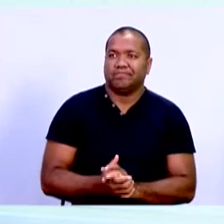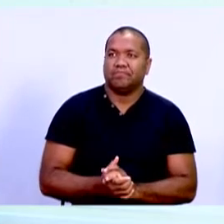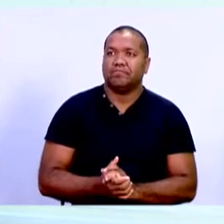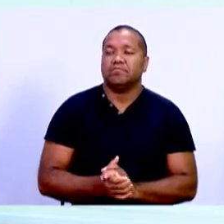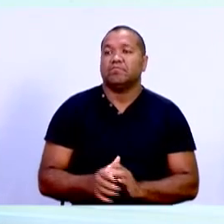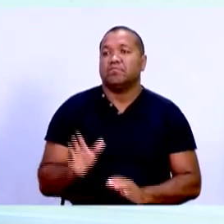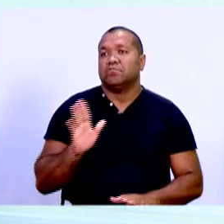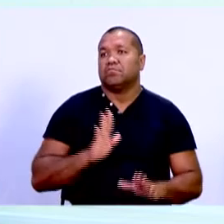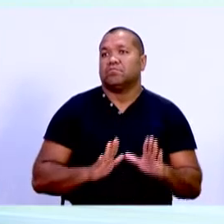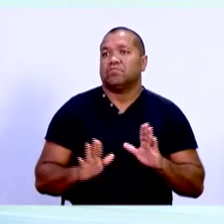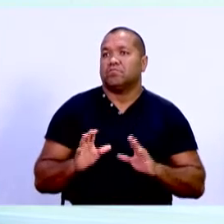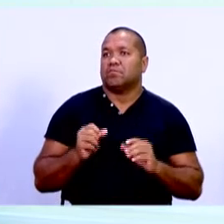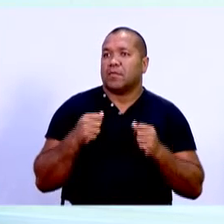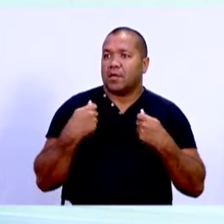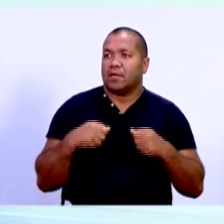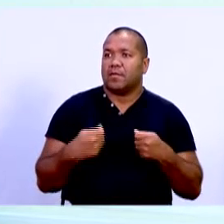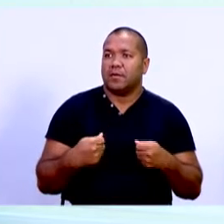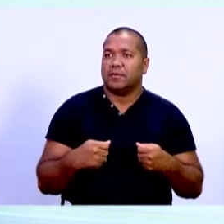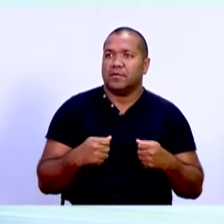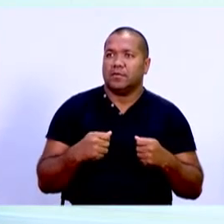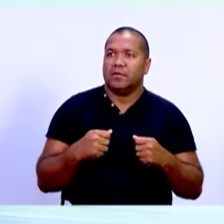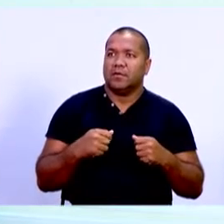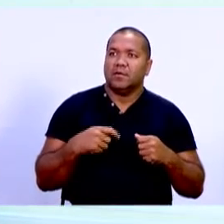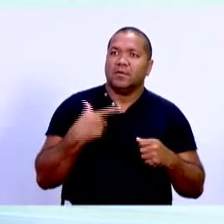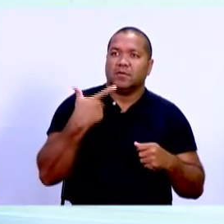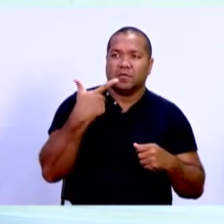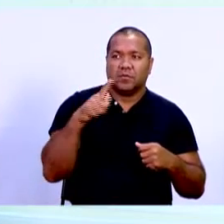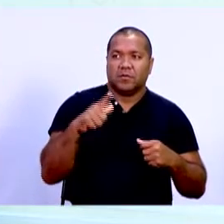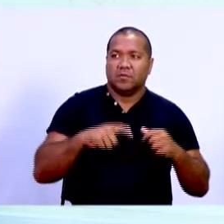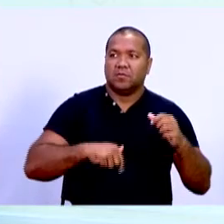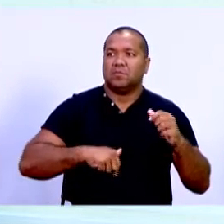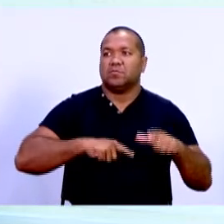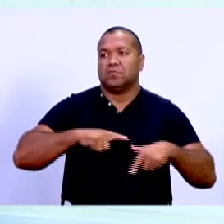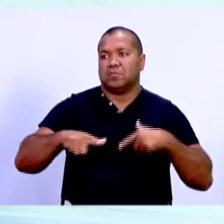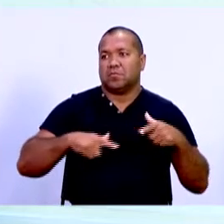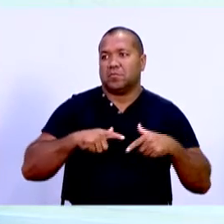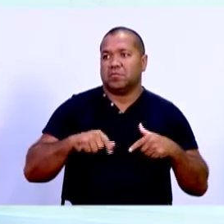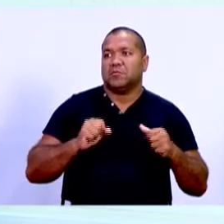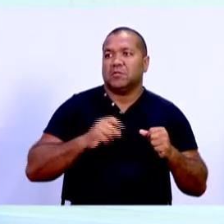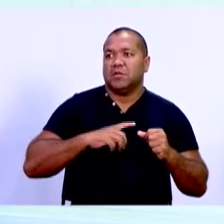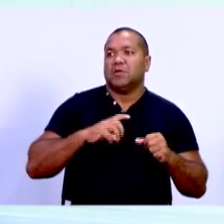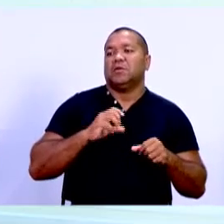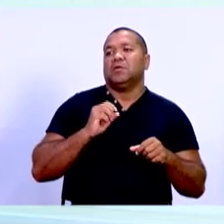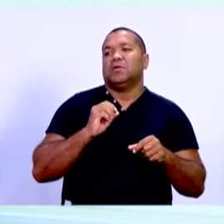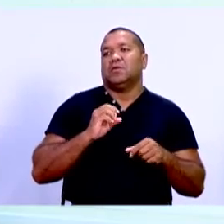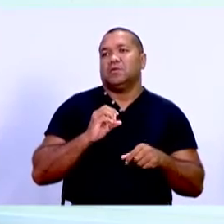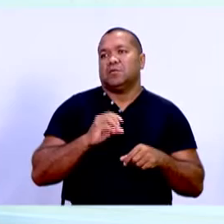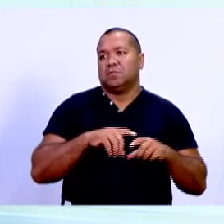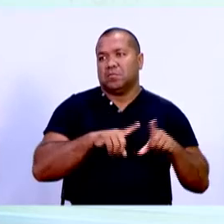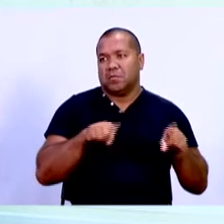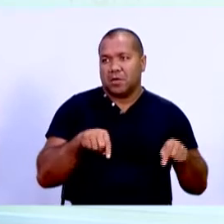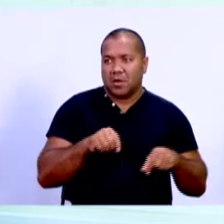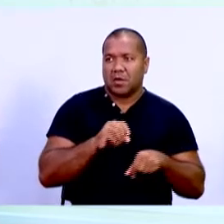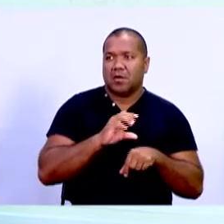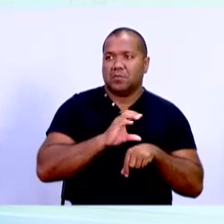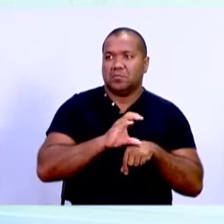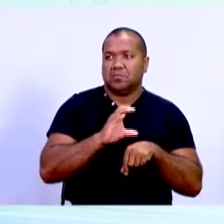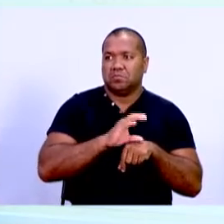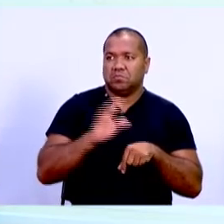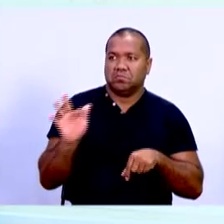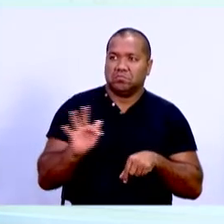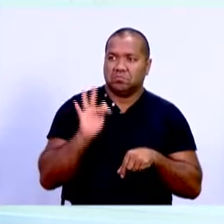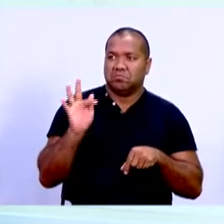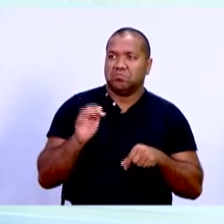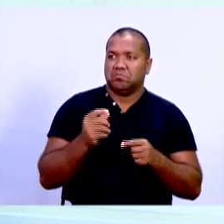claro, daquilo que você precisa, da sua área de negócio. Seja a área acadêmica, a área financeira, a ferramenta